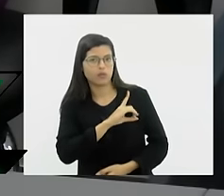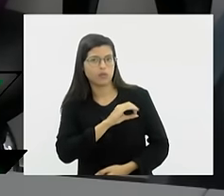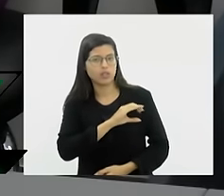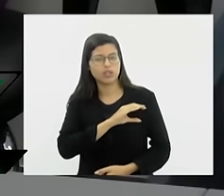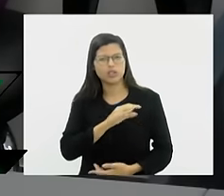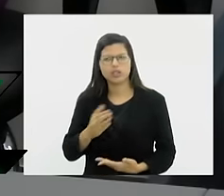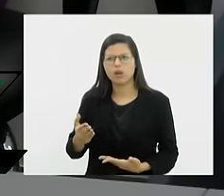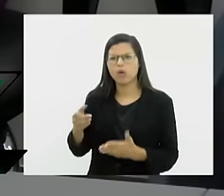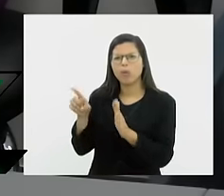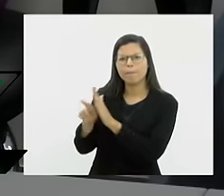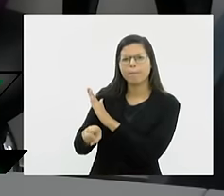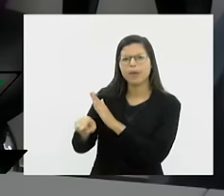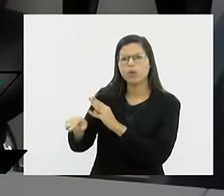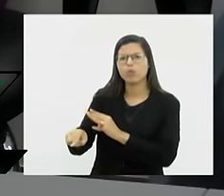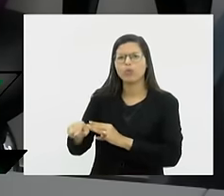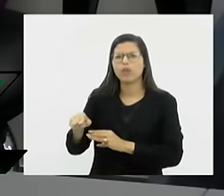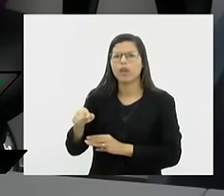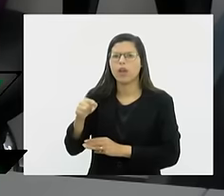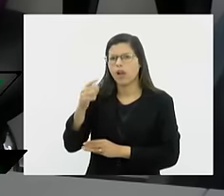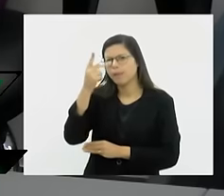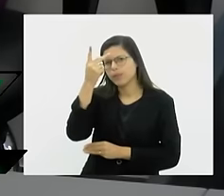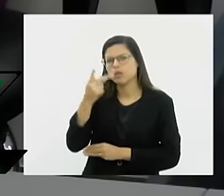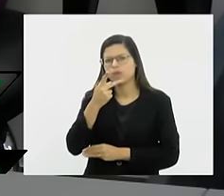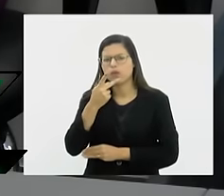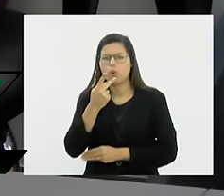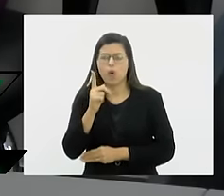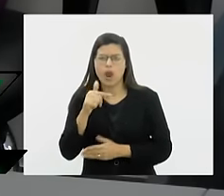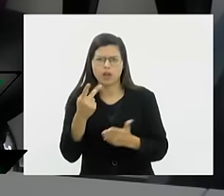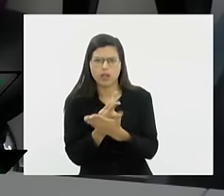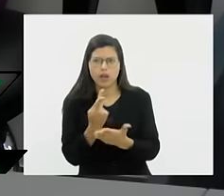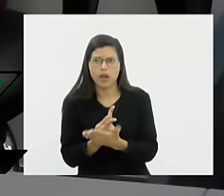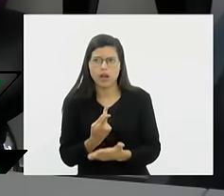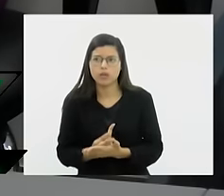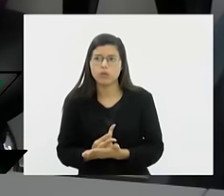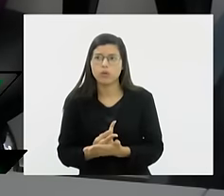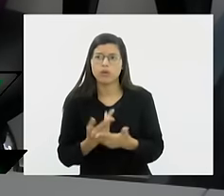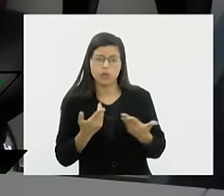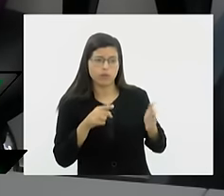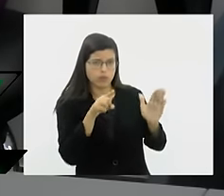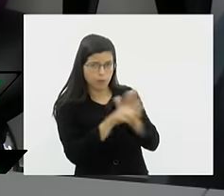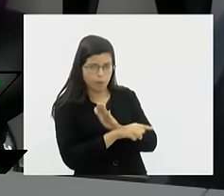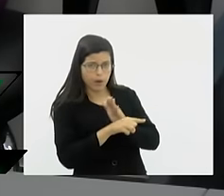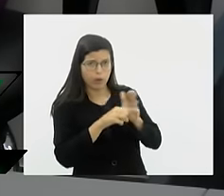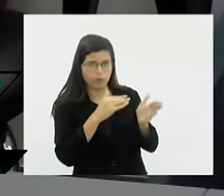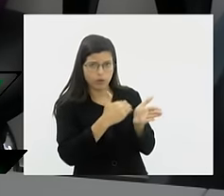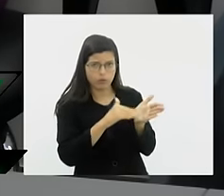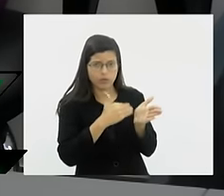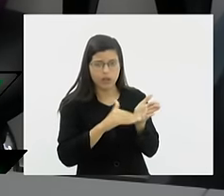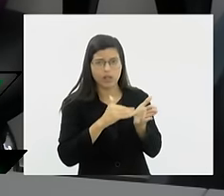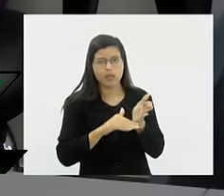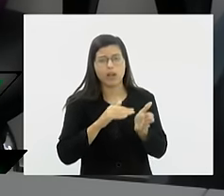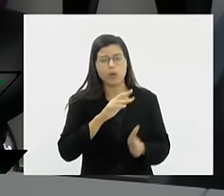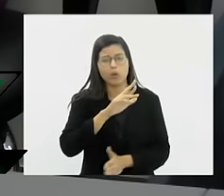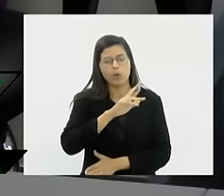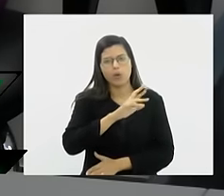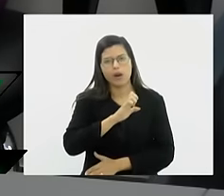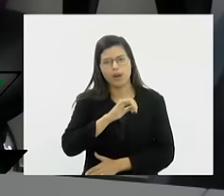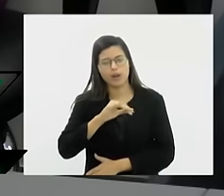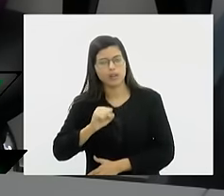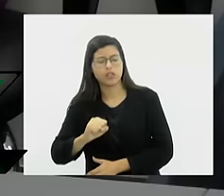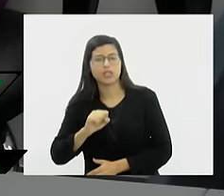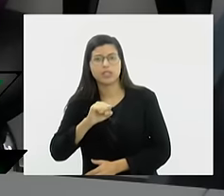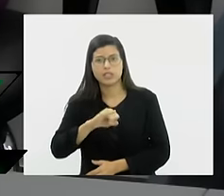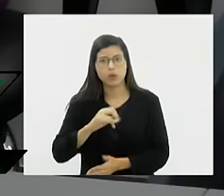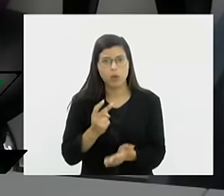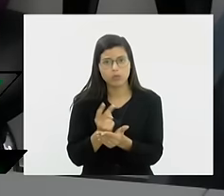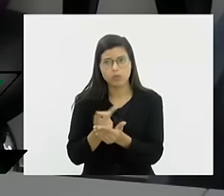que era um erro. Aí eu vou perguntar, então, se eu pergunte ao secretário Washington Reis se continua no erro. O local onde ele mora, que ele